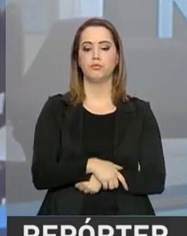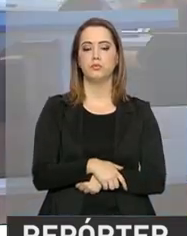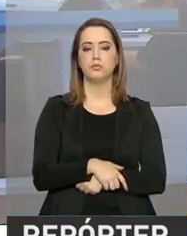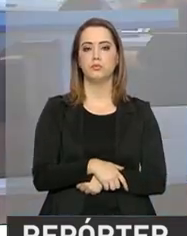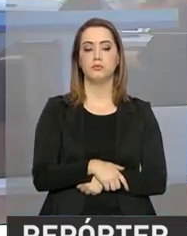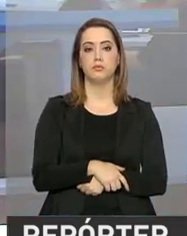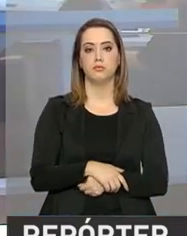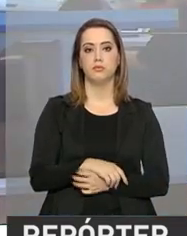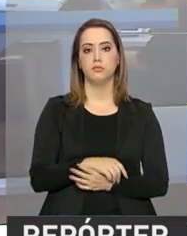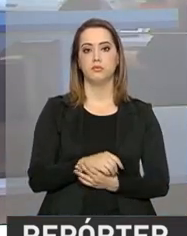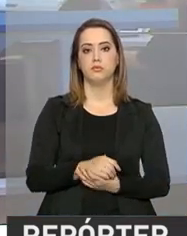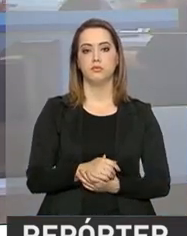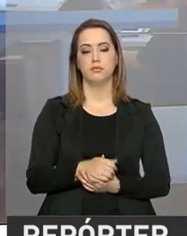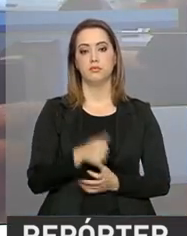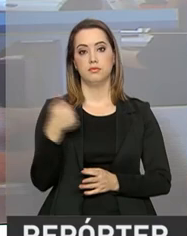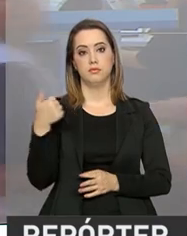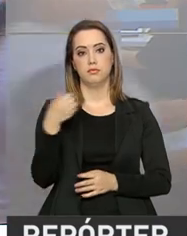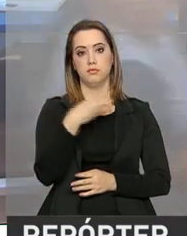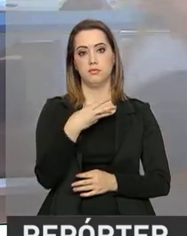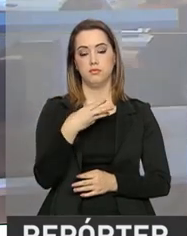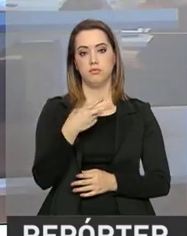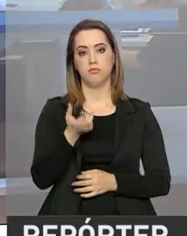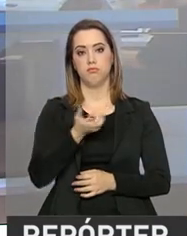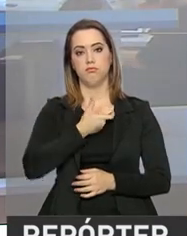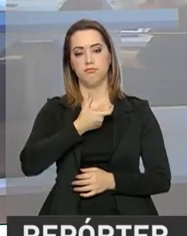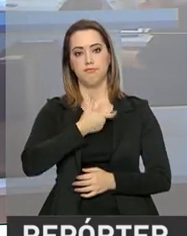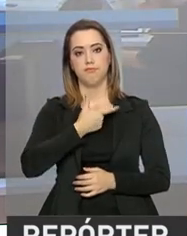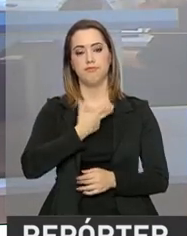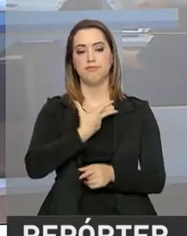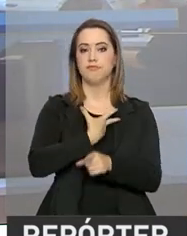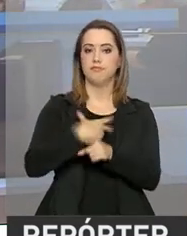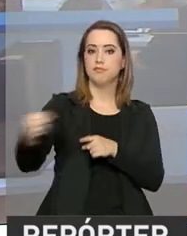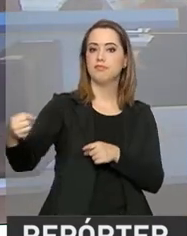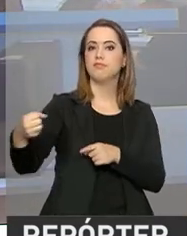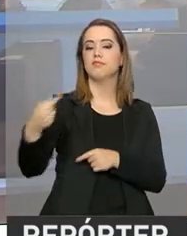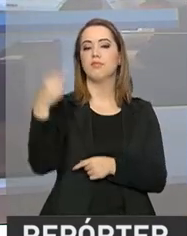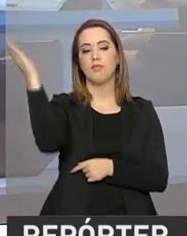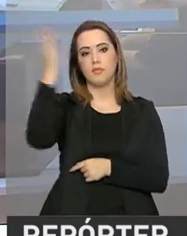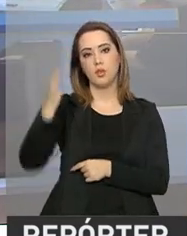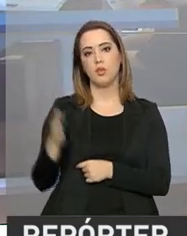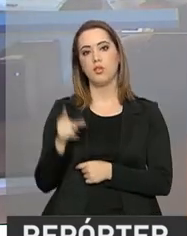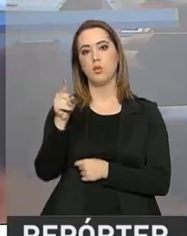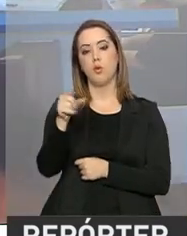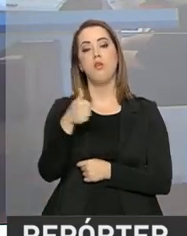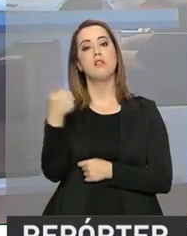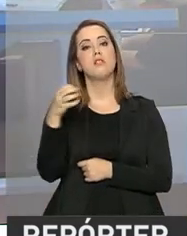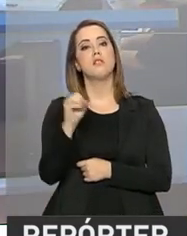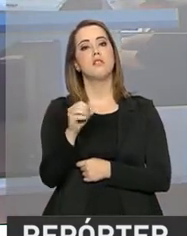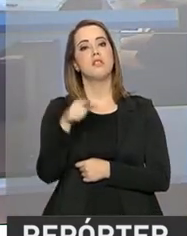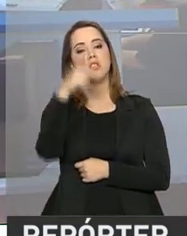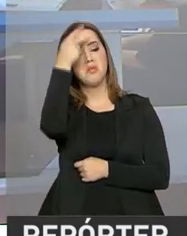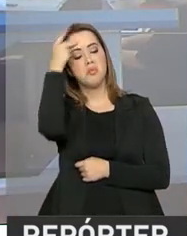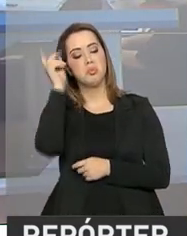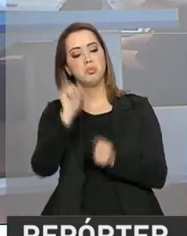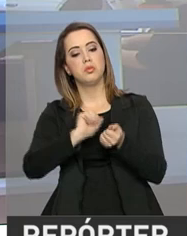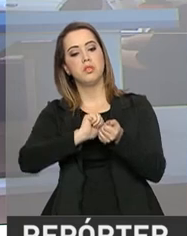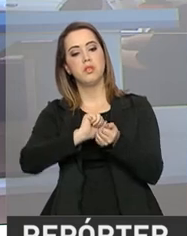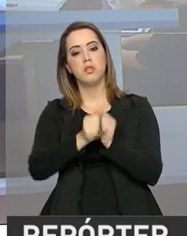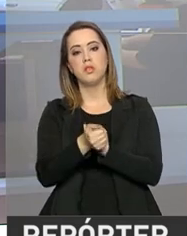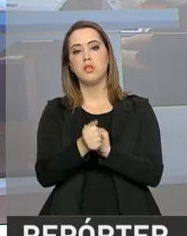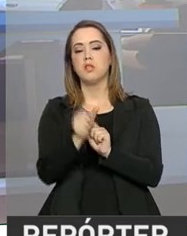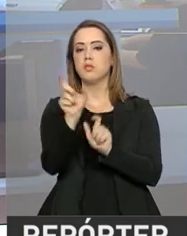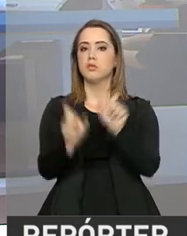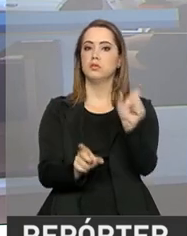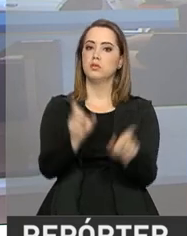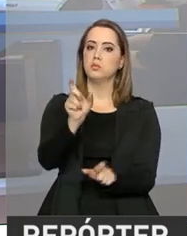3004-2016. 13 medalhas que o Brasil conquistou nas Olimpíadas, 10 são de atletas que estão nas Forças